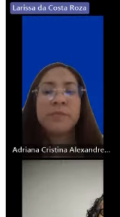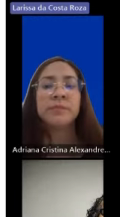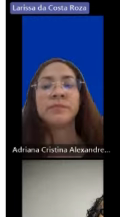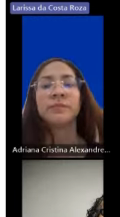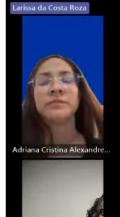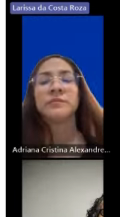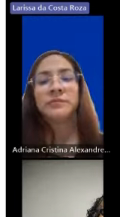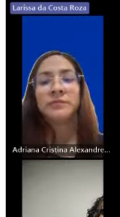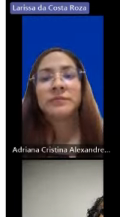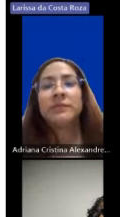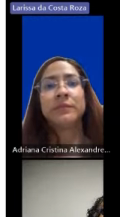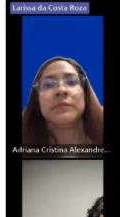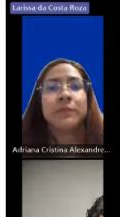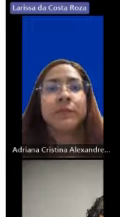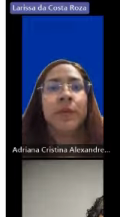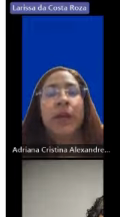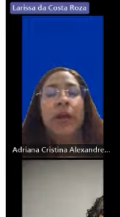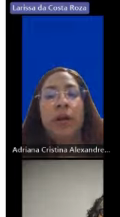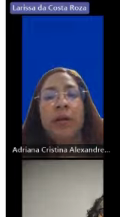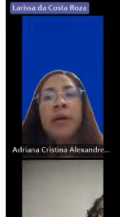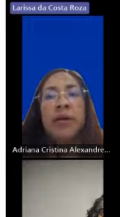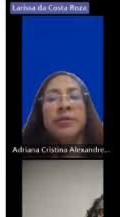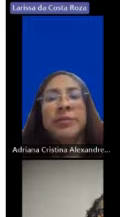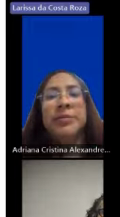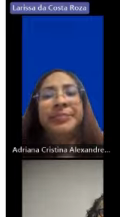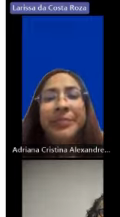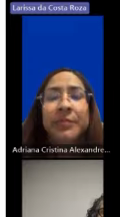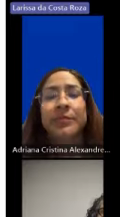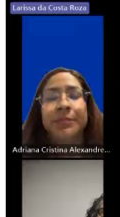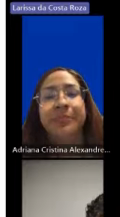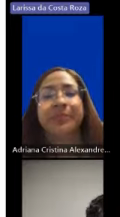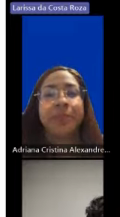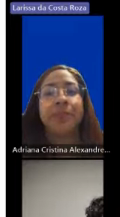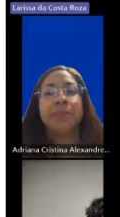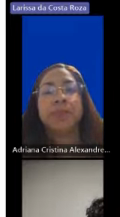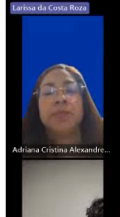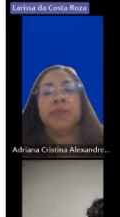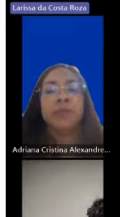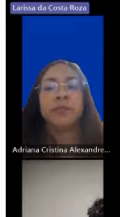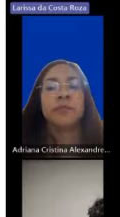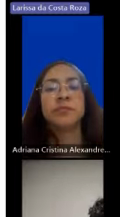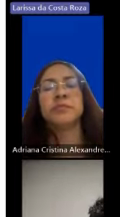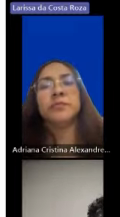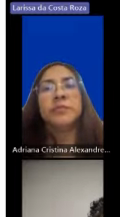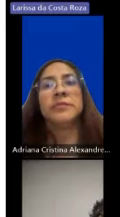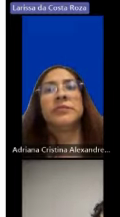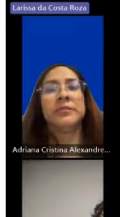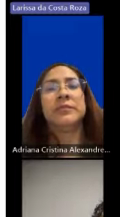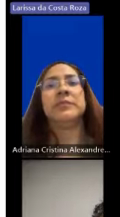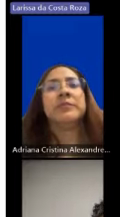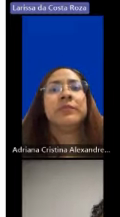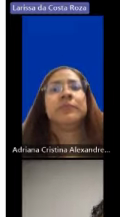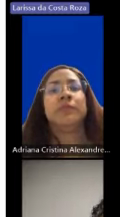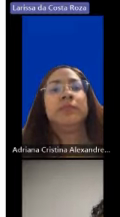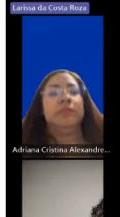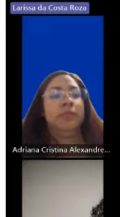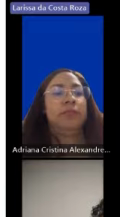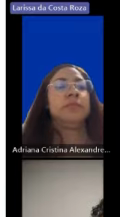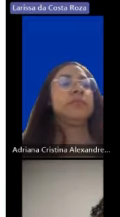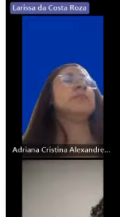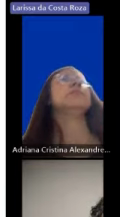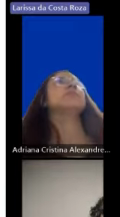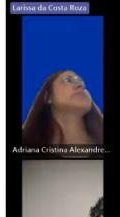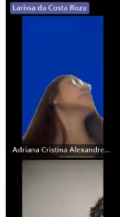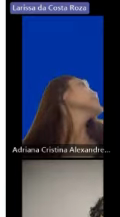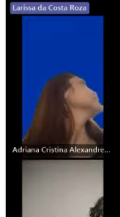rápido ali para a gente poder salvar aquele paciente. Então, o carrinho de urgência, ele é um recurso que ele foi pensado totalmente de uma forma estratégica para atender o paciente